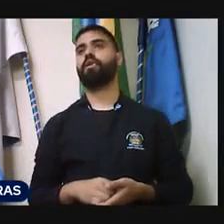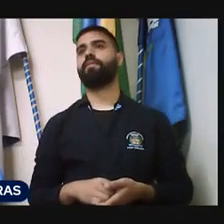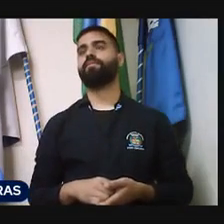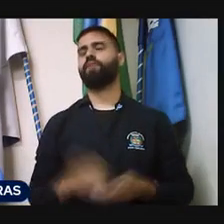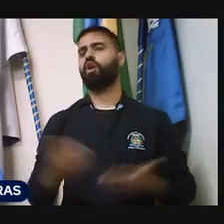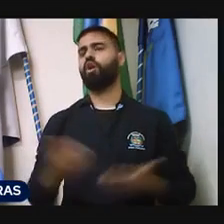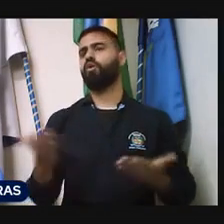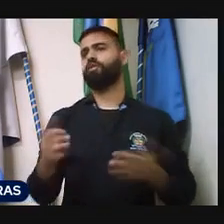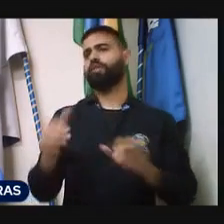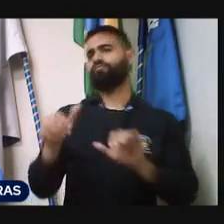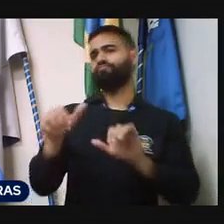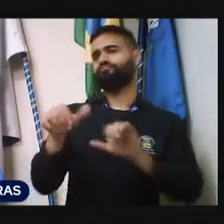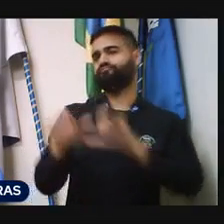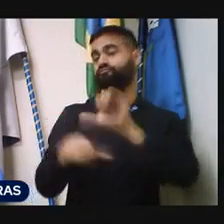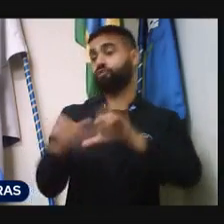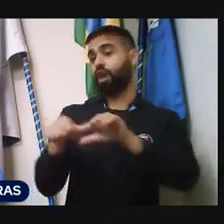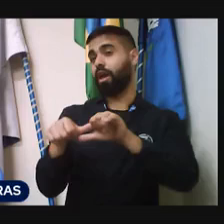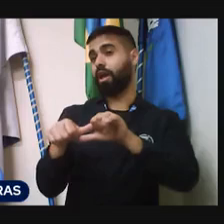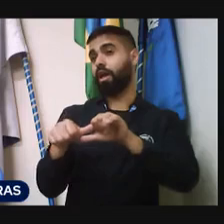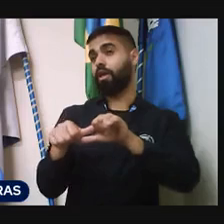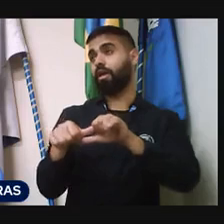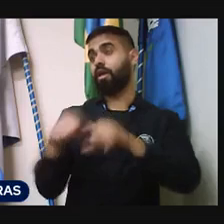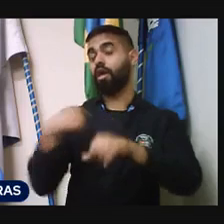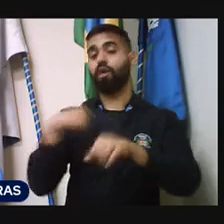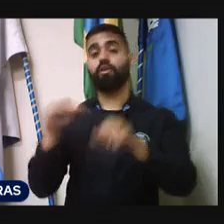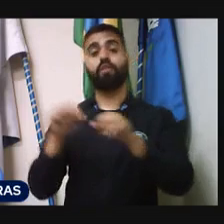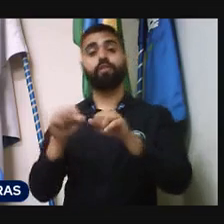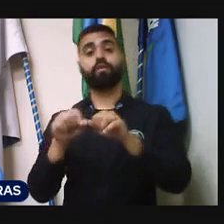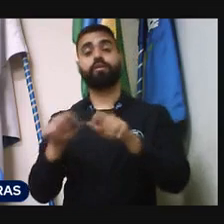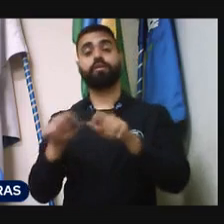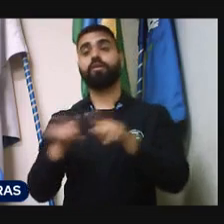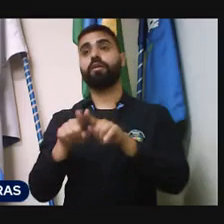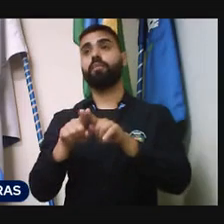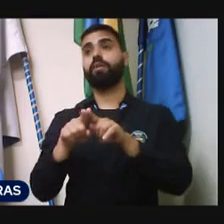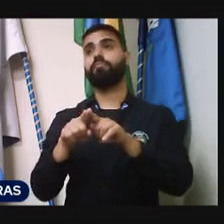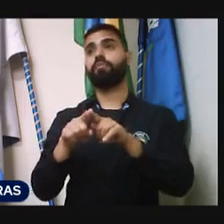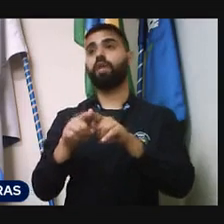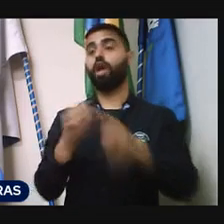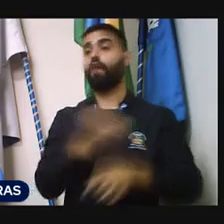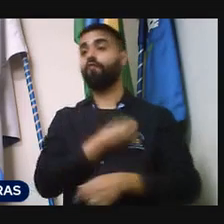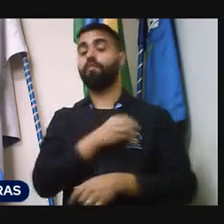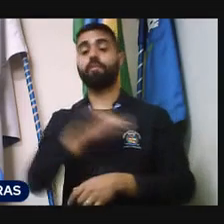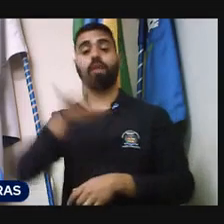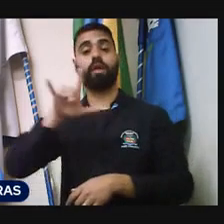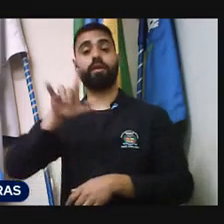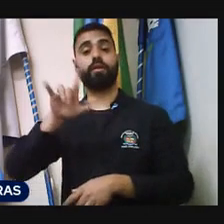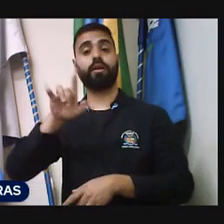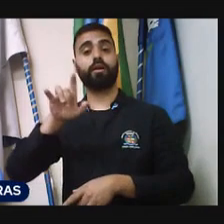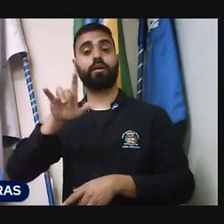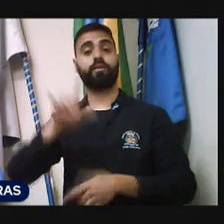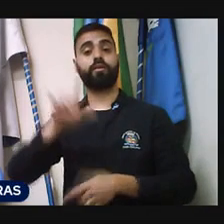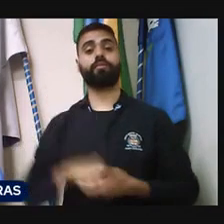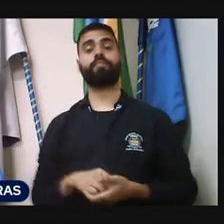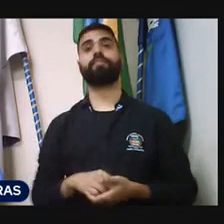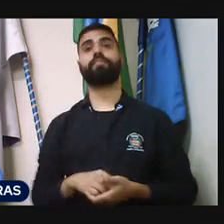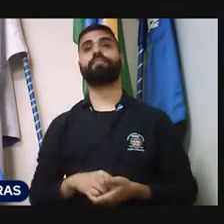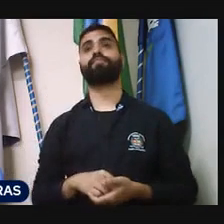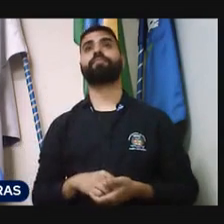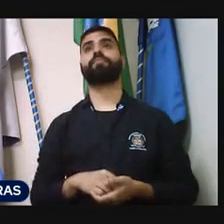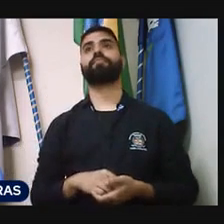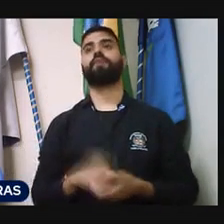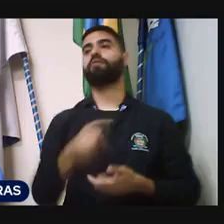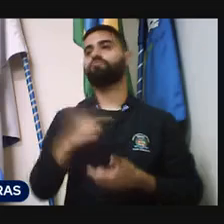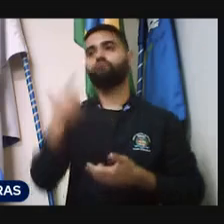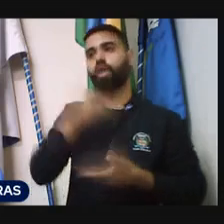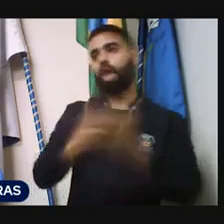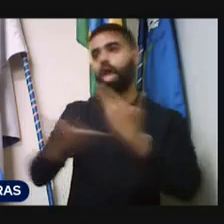comunicação falando e sendo transmitido ao vivo pelo meu Instagram e é uma forma da gente